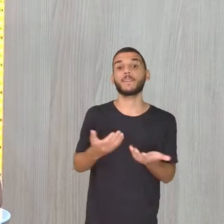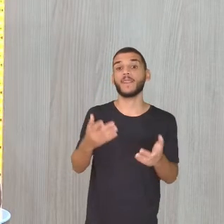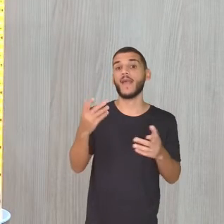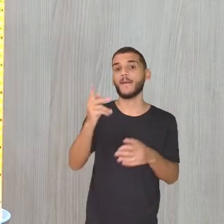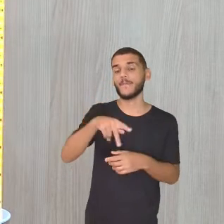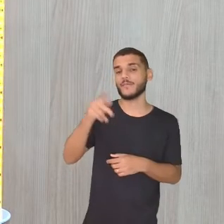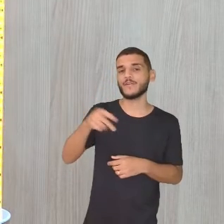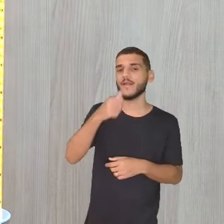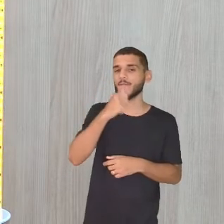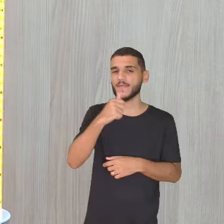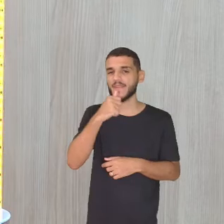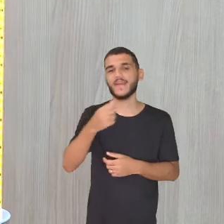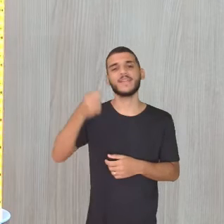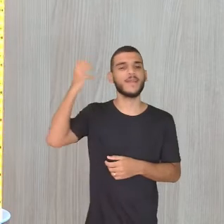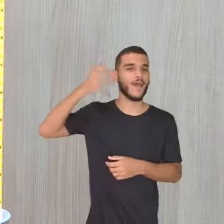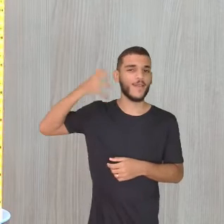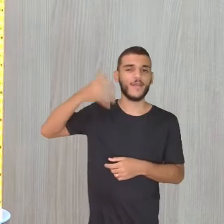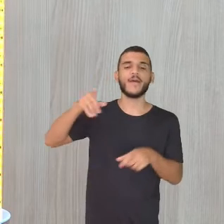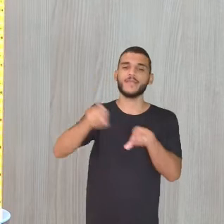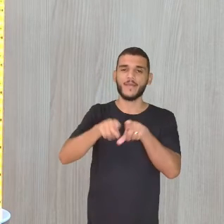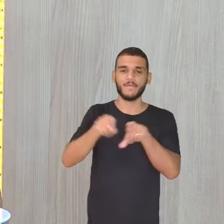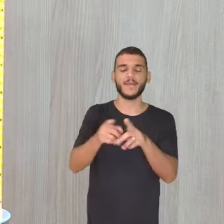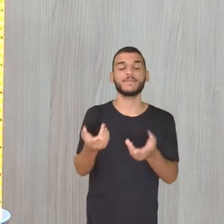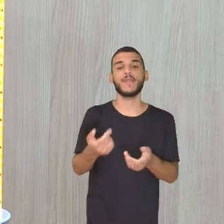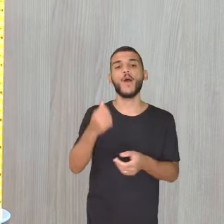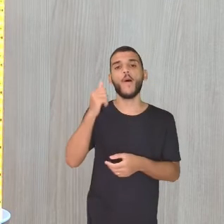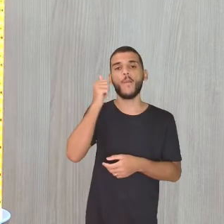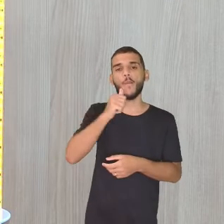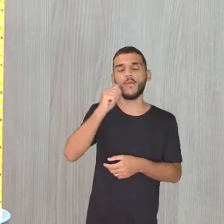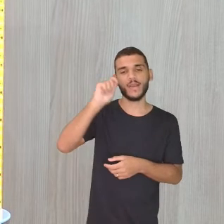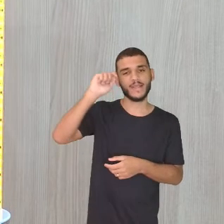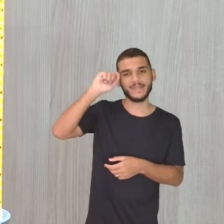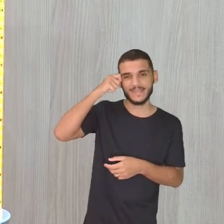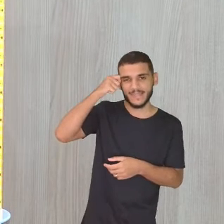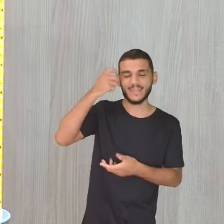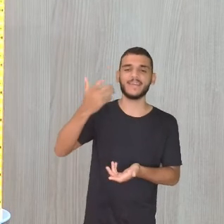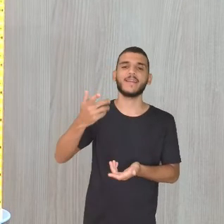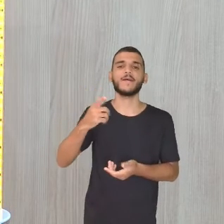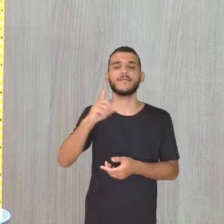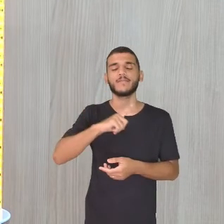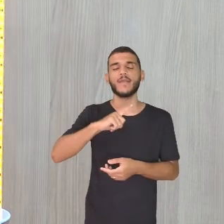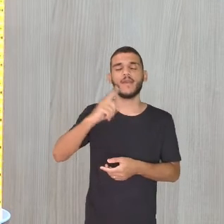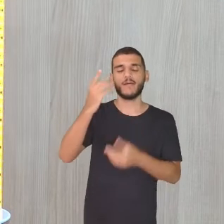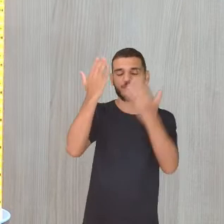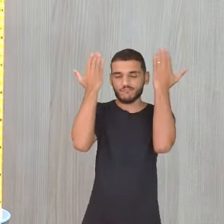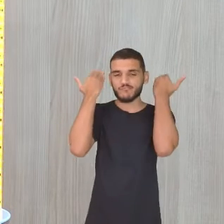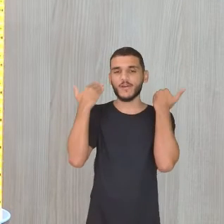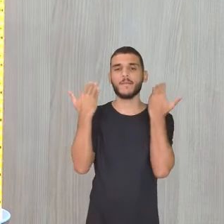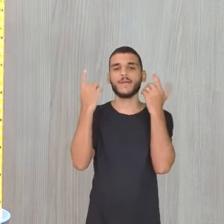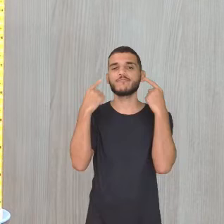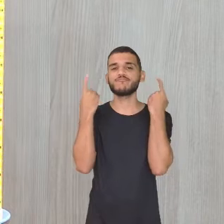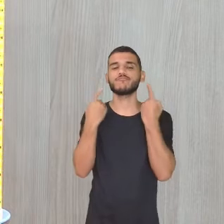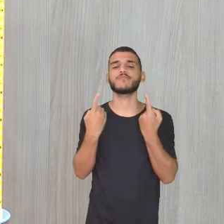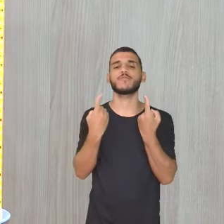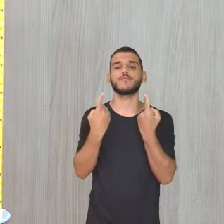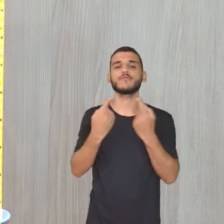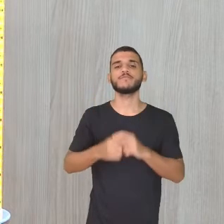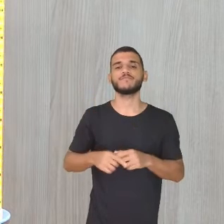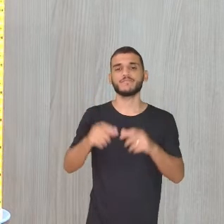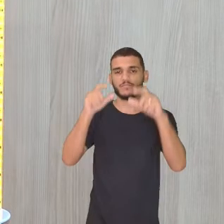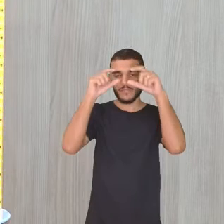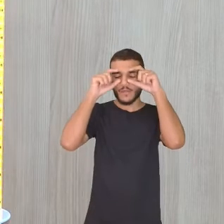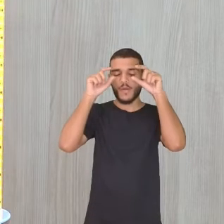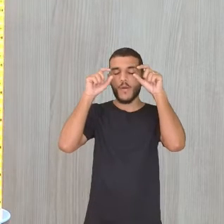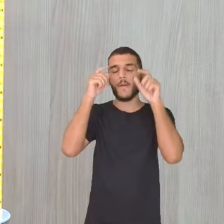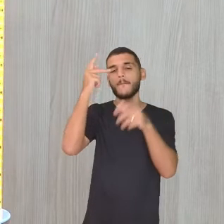vou me autodescrever, tá certo? Eu sou uma mulher negra, cabelos cacheados, curtos, pretos. Tenho olhos também pretos,